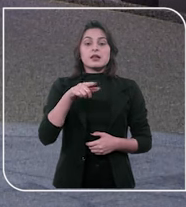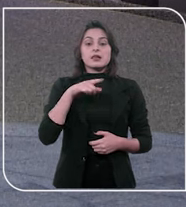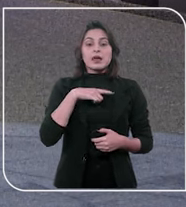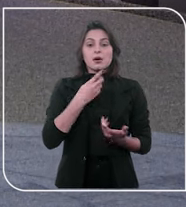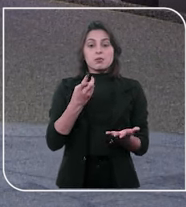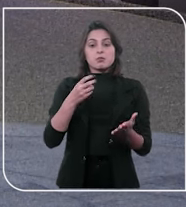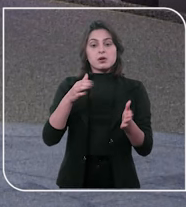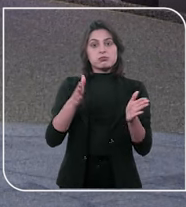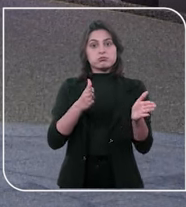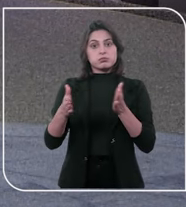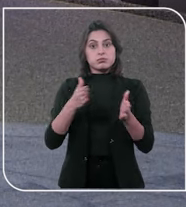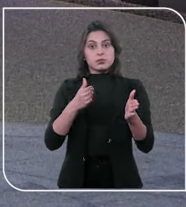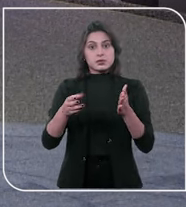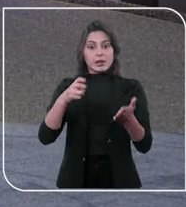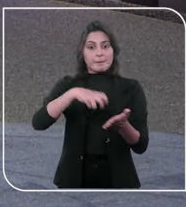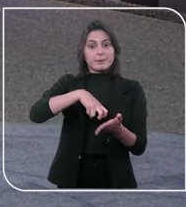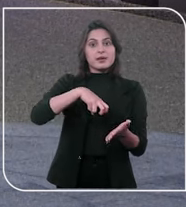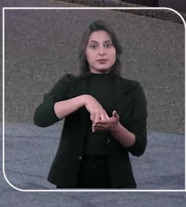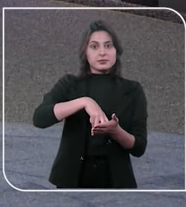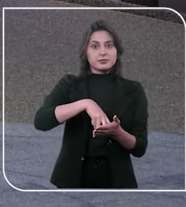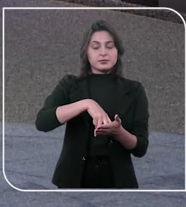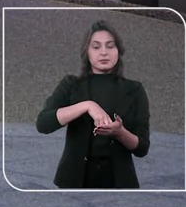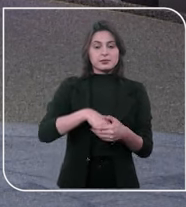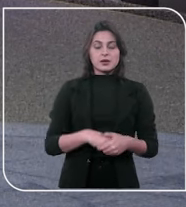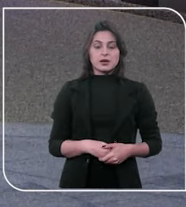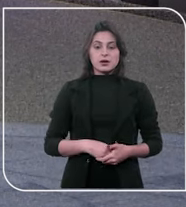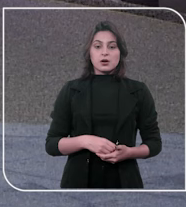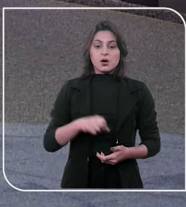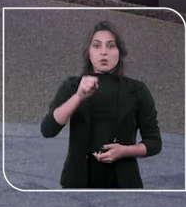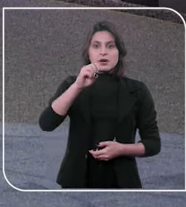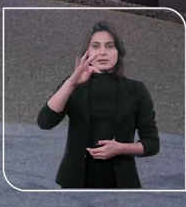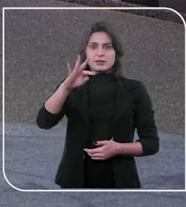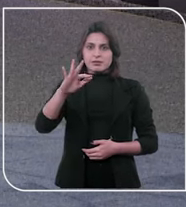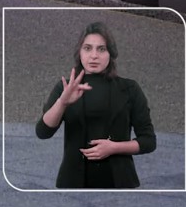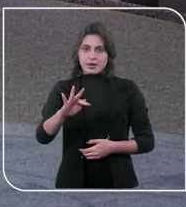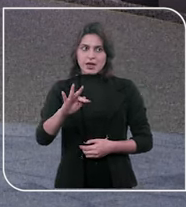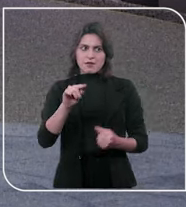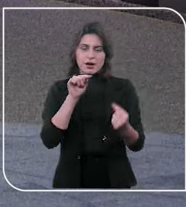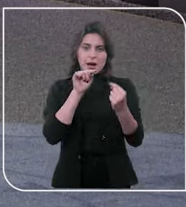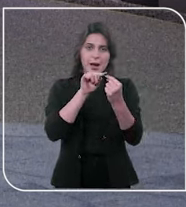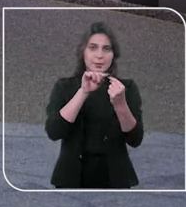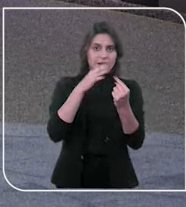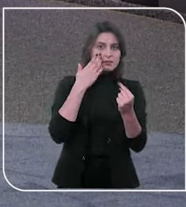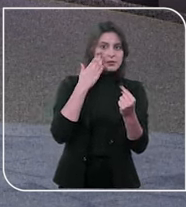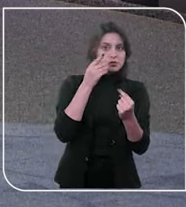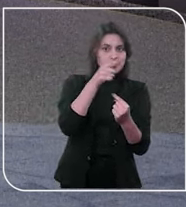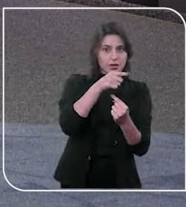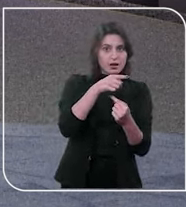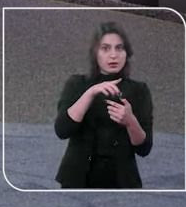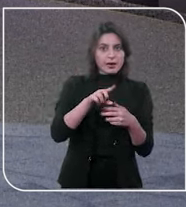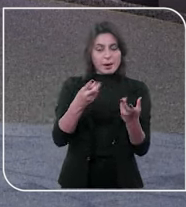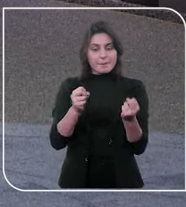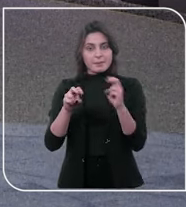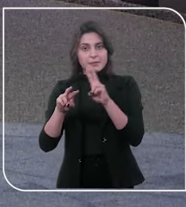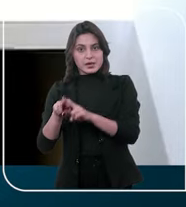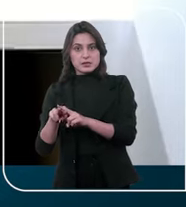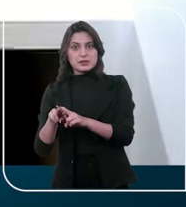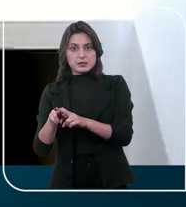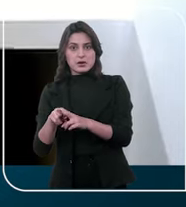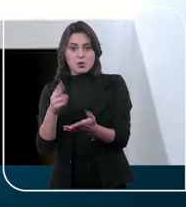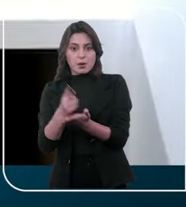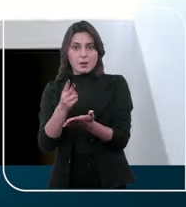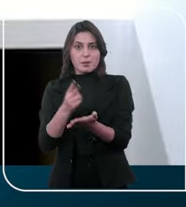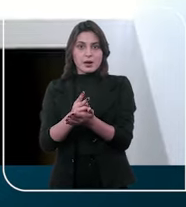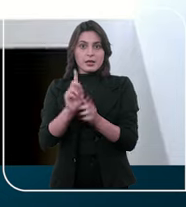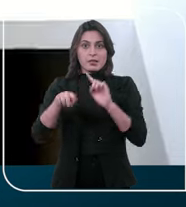aplicado o entendimento do Supremo Tribunal Federal de que só é cabível a prisão definitiva após o trânsito em julgado da condenação?